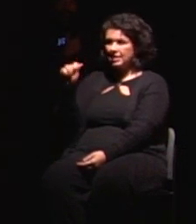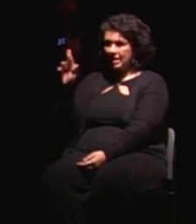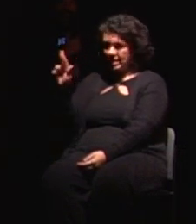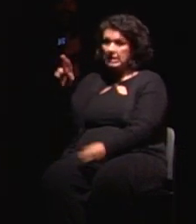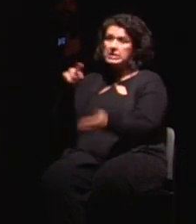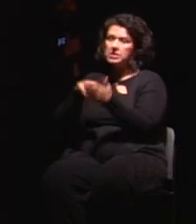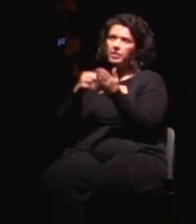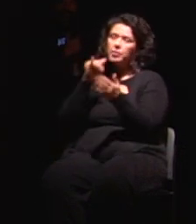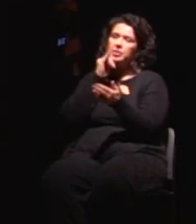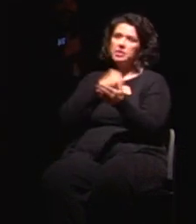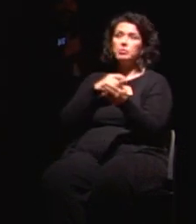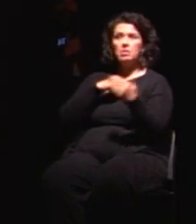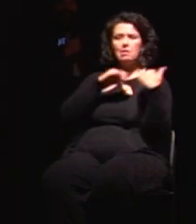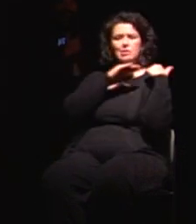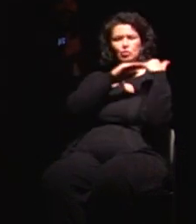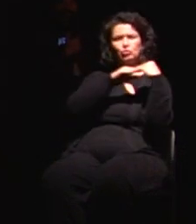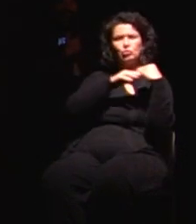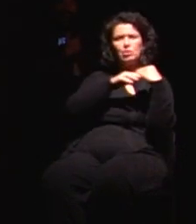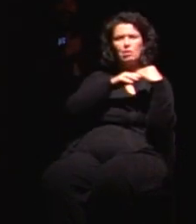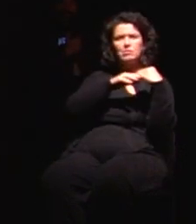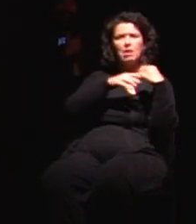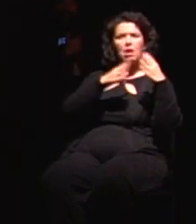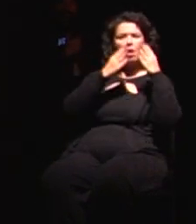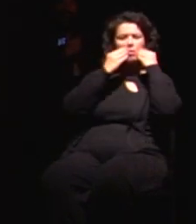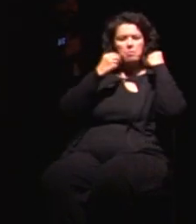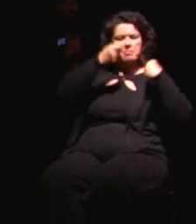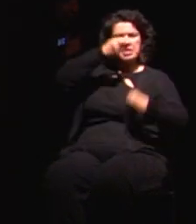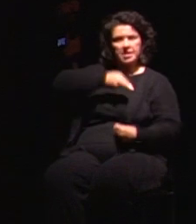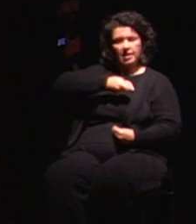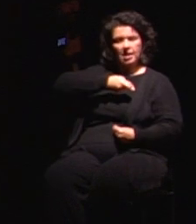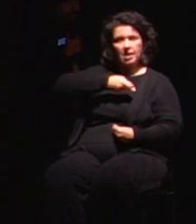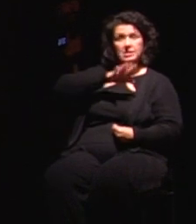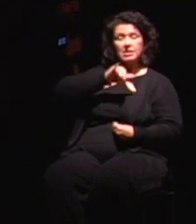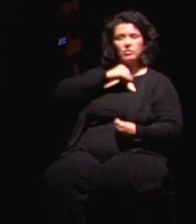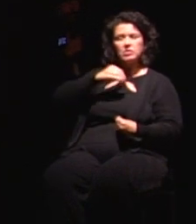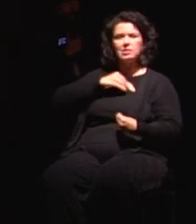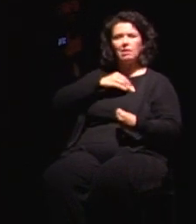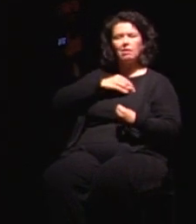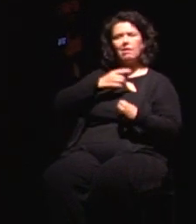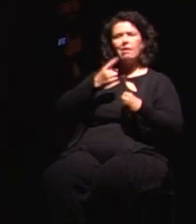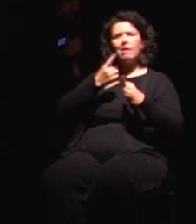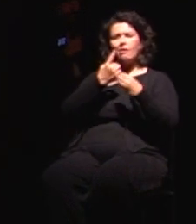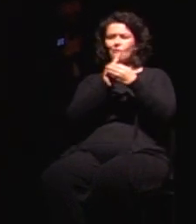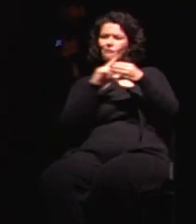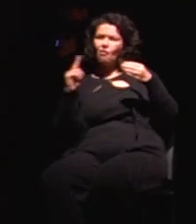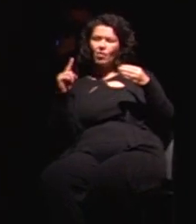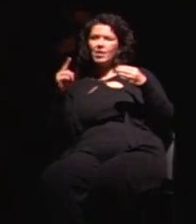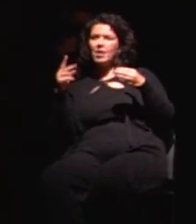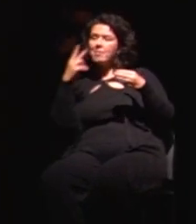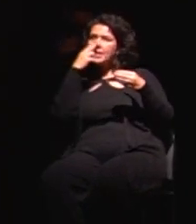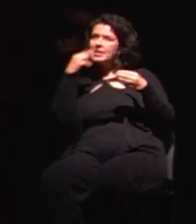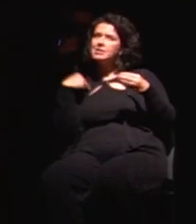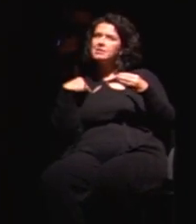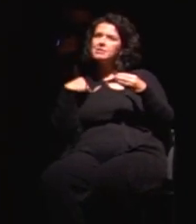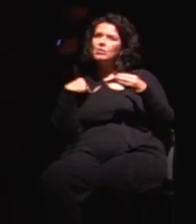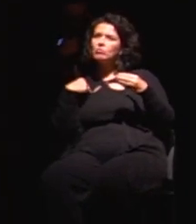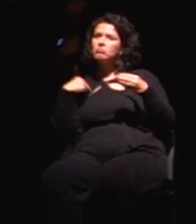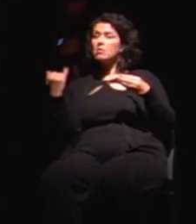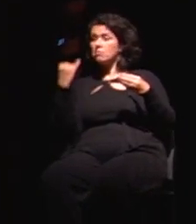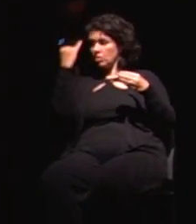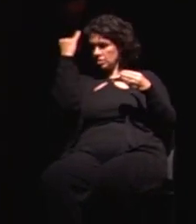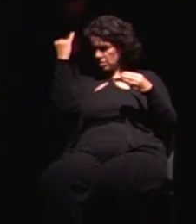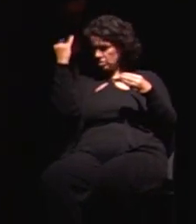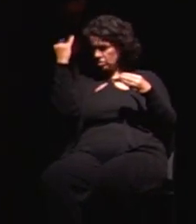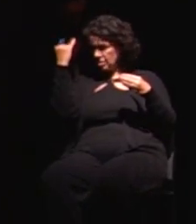são fundamentais. E nós vimos justamente na Stefania, Miguel, né, essa ideia de desobediência, por